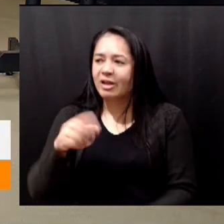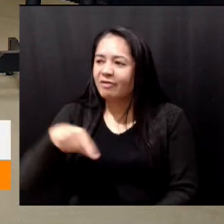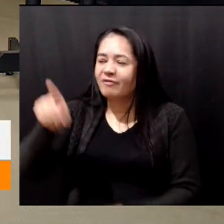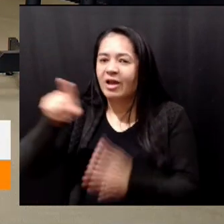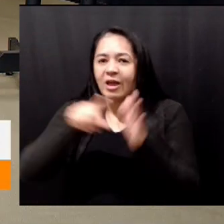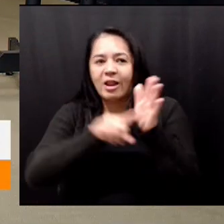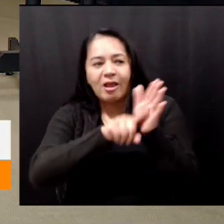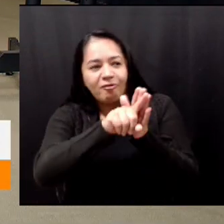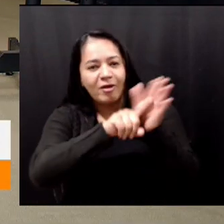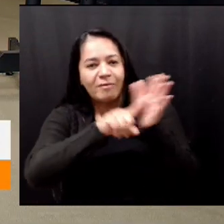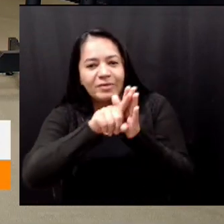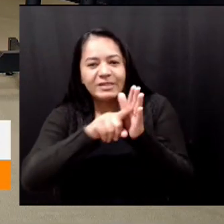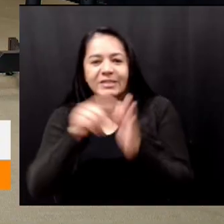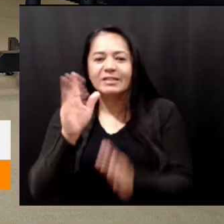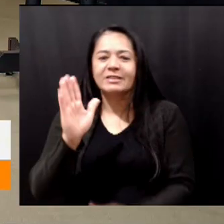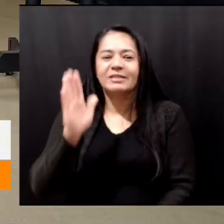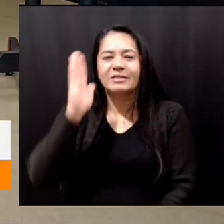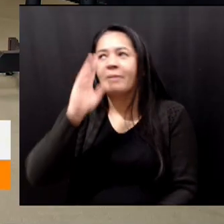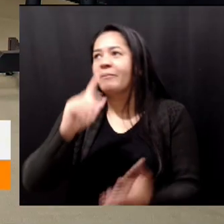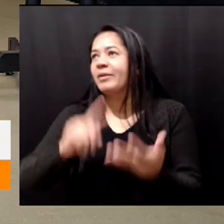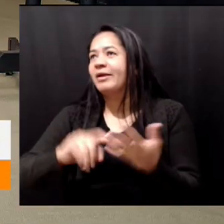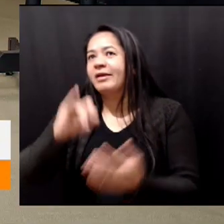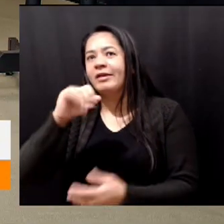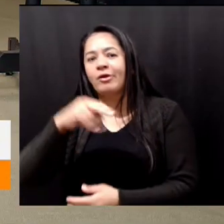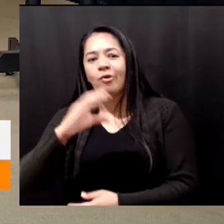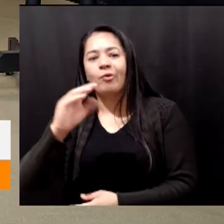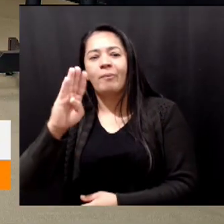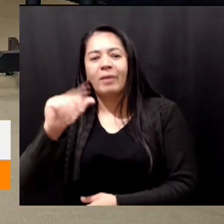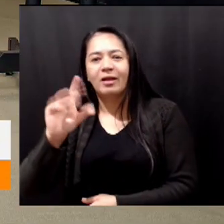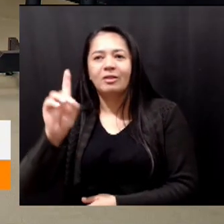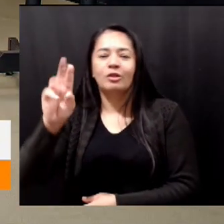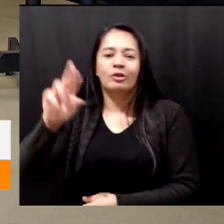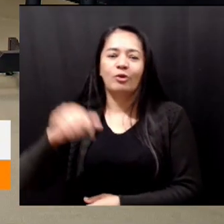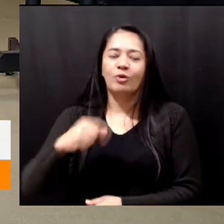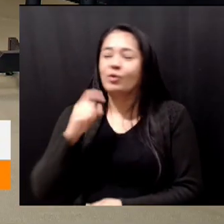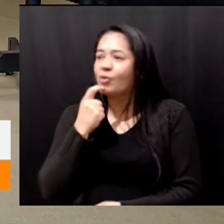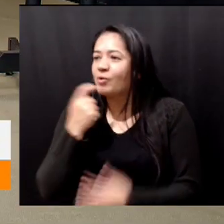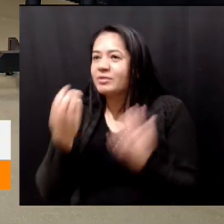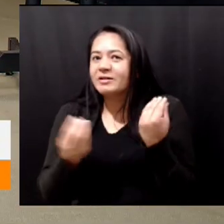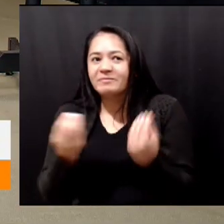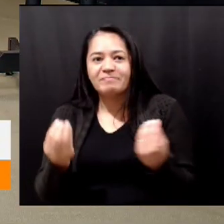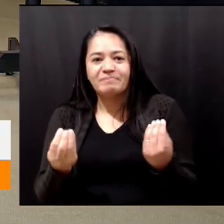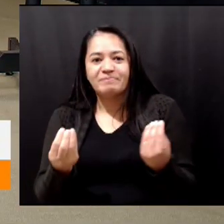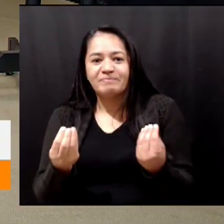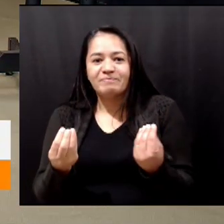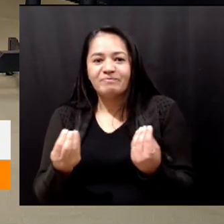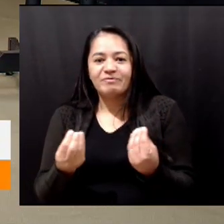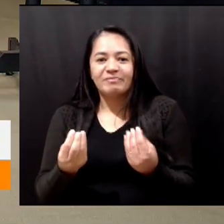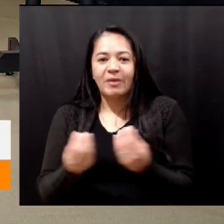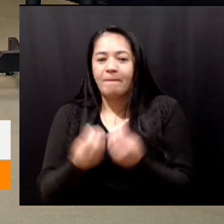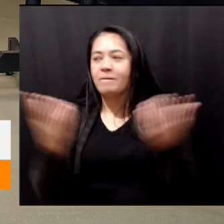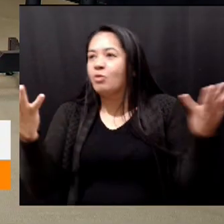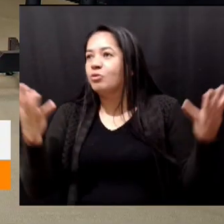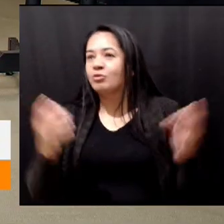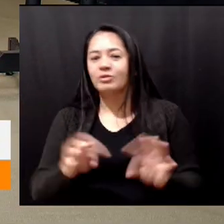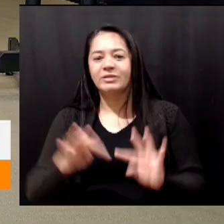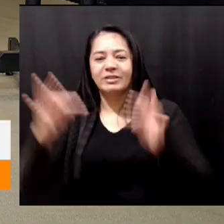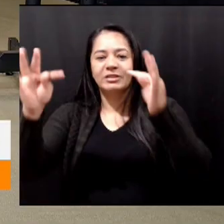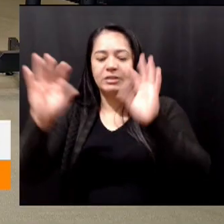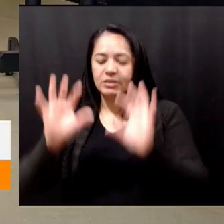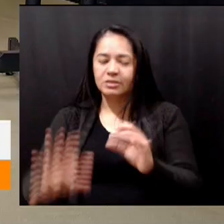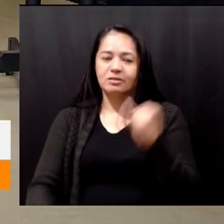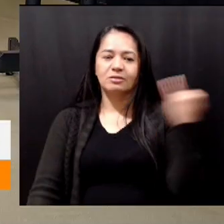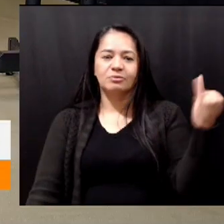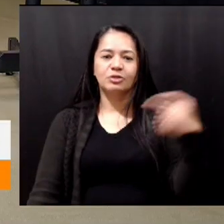que é incubadora, vão querer saber como é que Campinas está aí nesse boom da tecnologia. Isso é importante, a gente lança sementes,